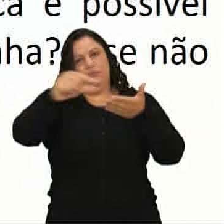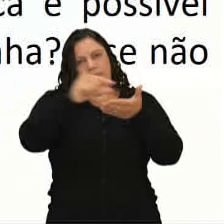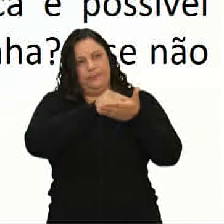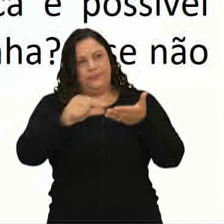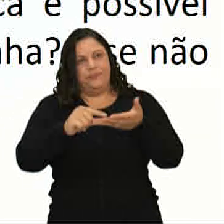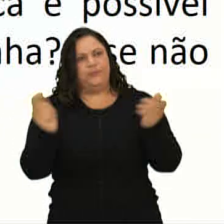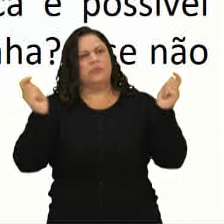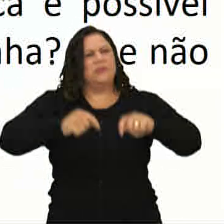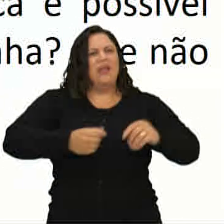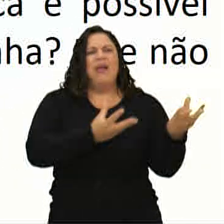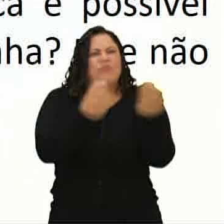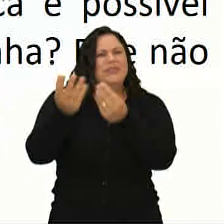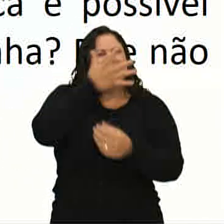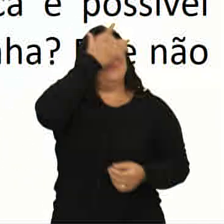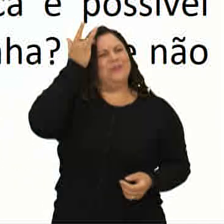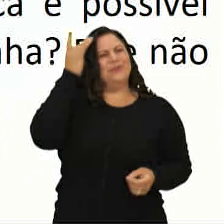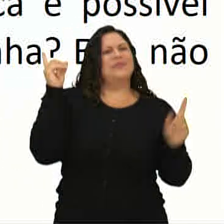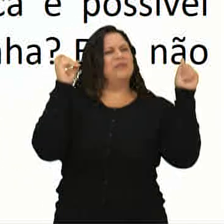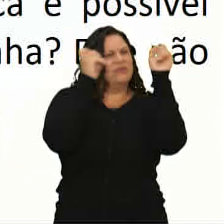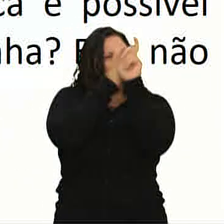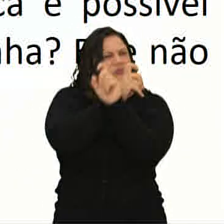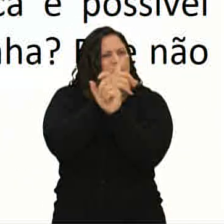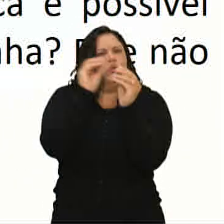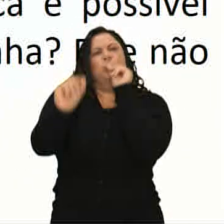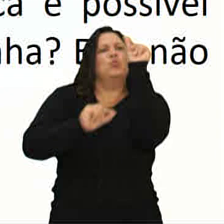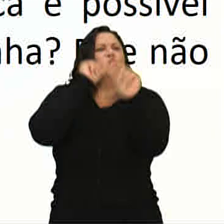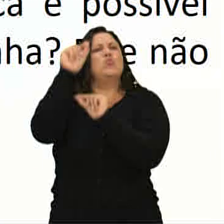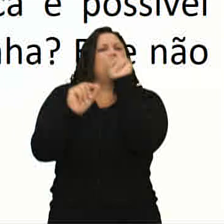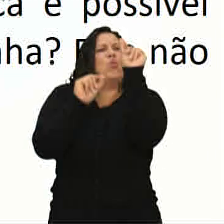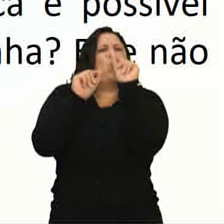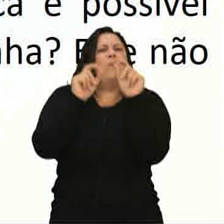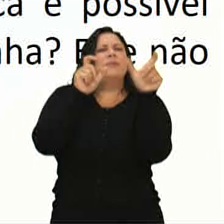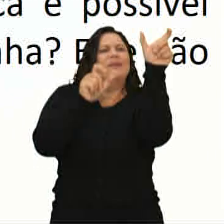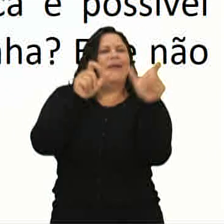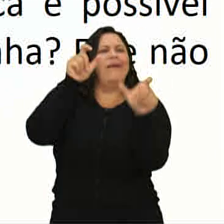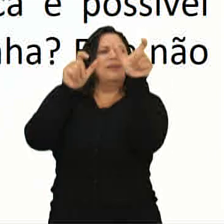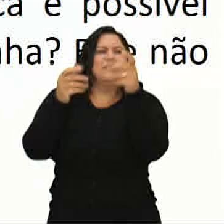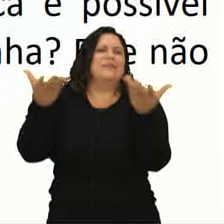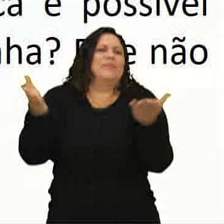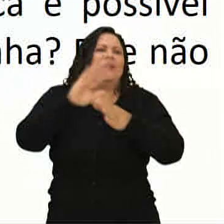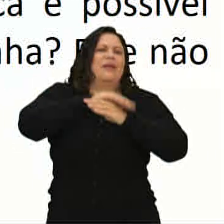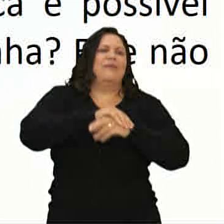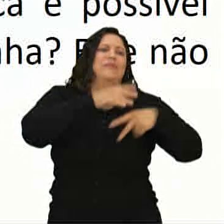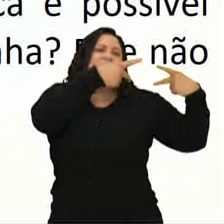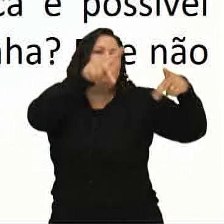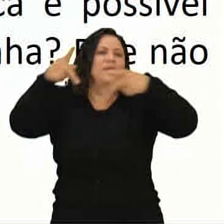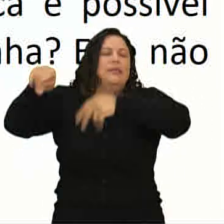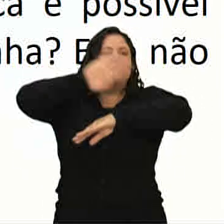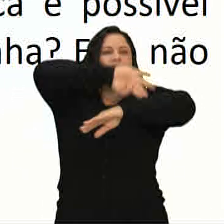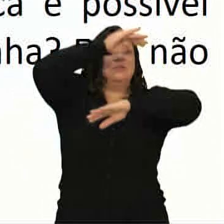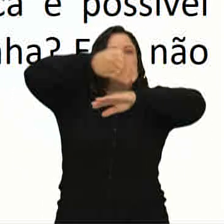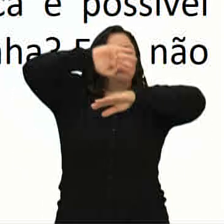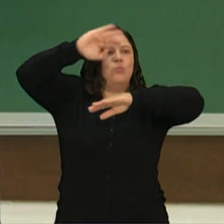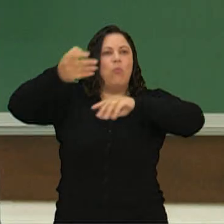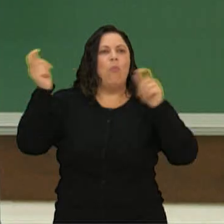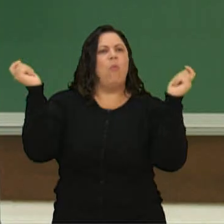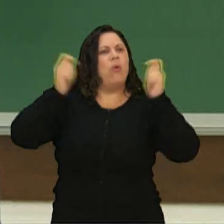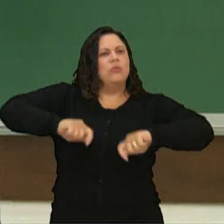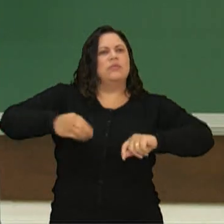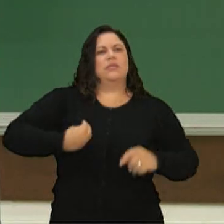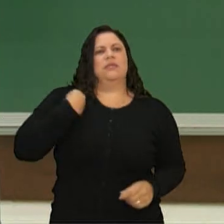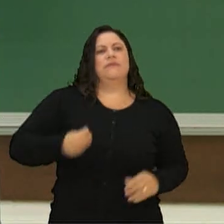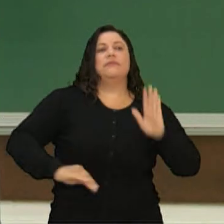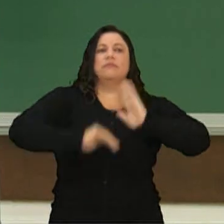Montanha. Será que na vida prática é possível seguir as exigências éticas do Sermão da Montanha? E se